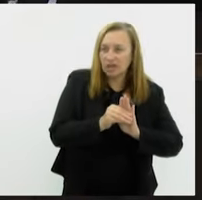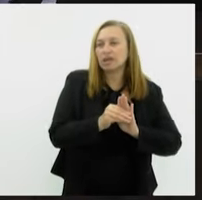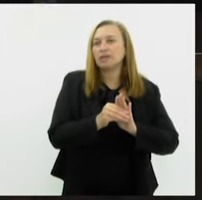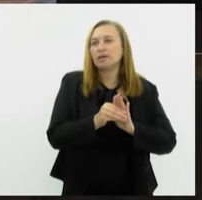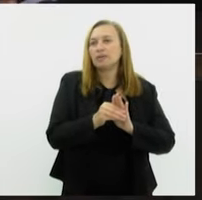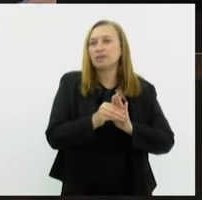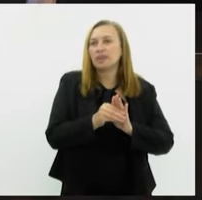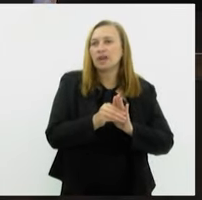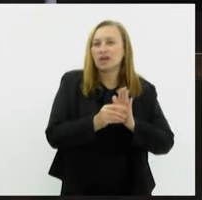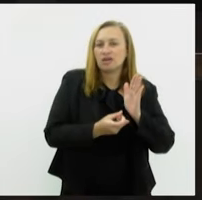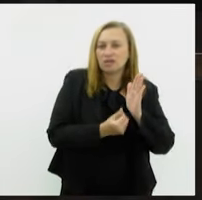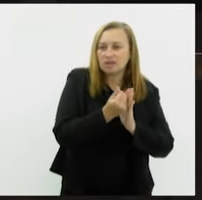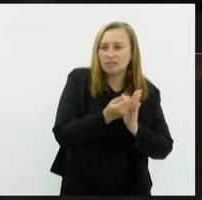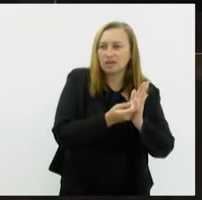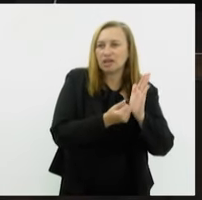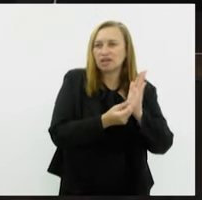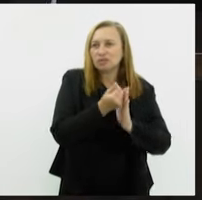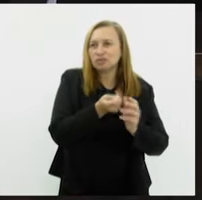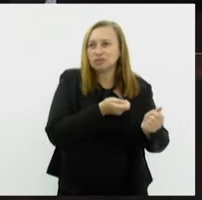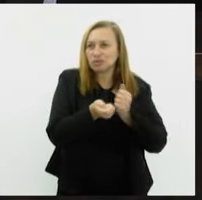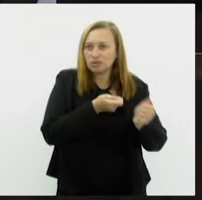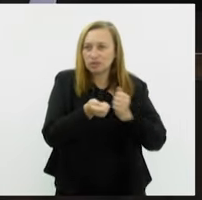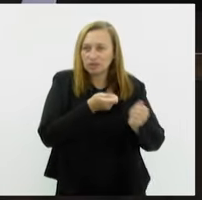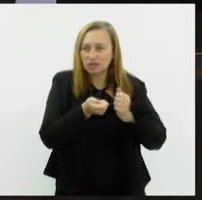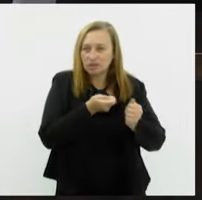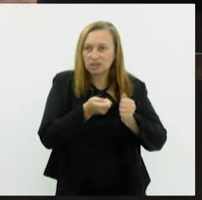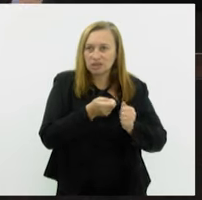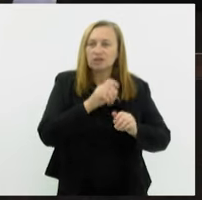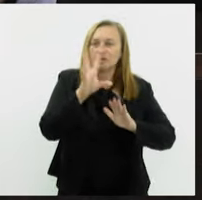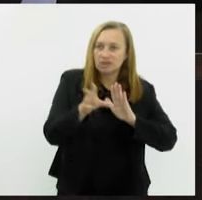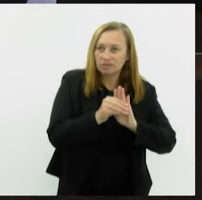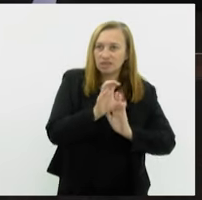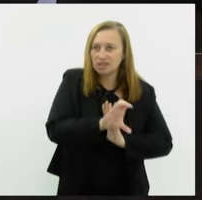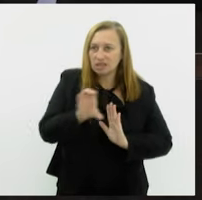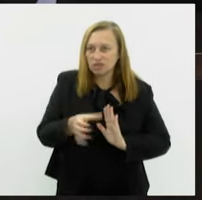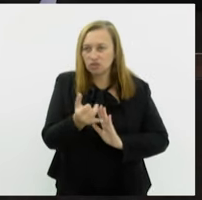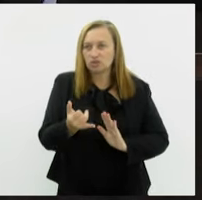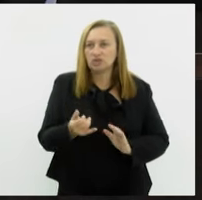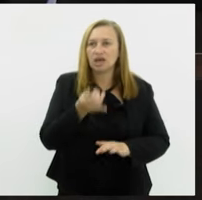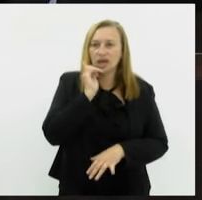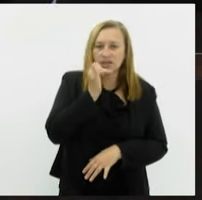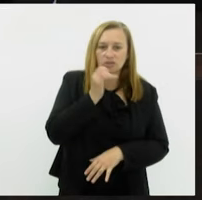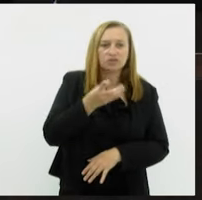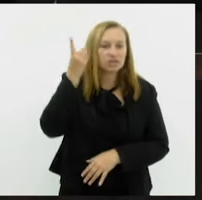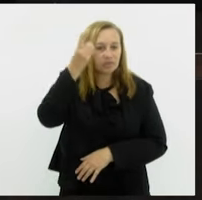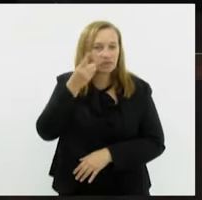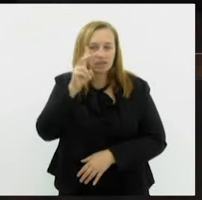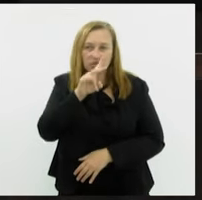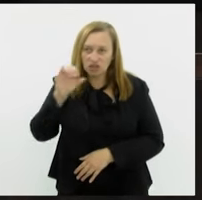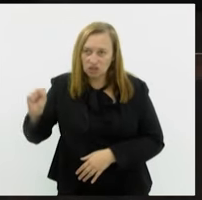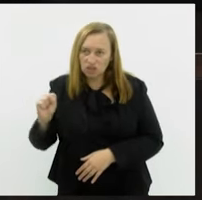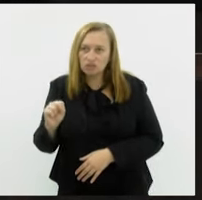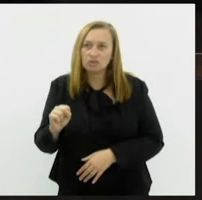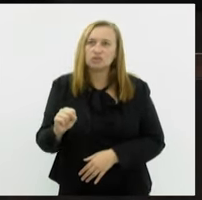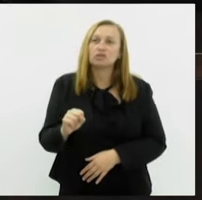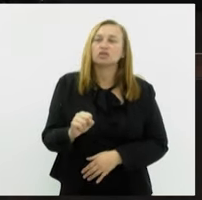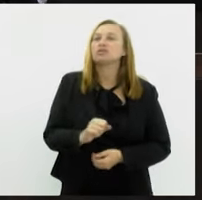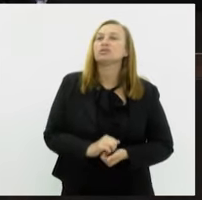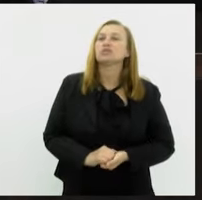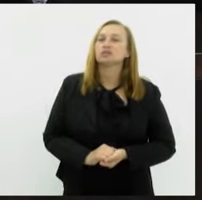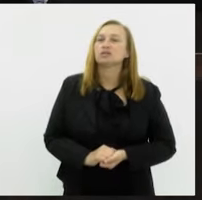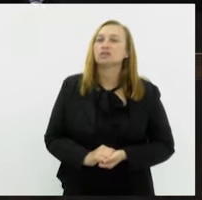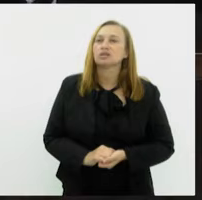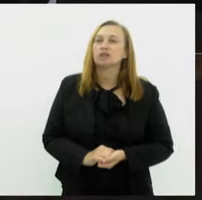financeira e controle favorável com as emendas da CCJ. Relatores, deputados Vinícius Cozzolino e Vinícius